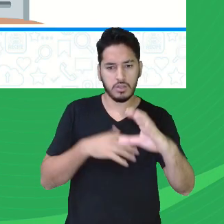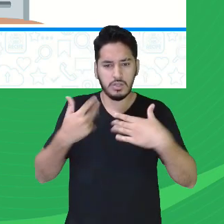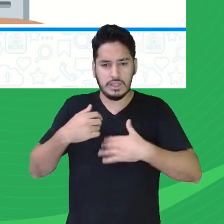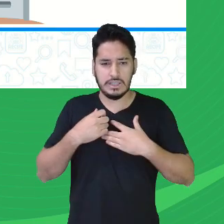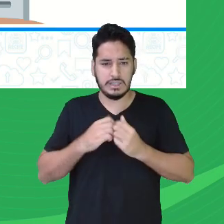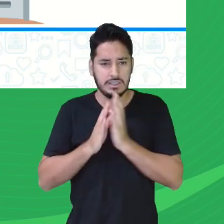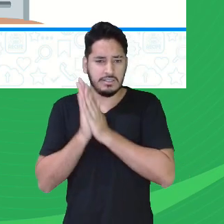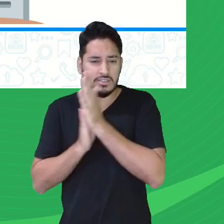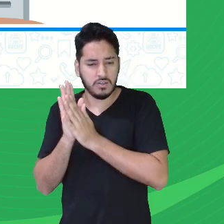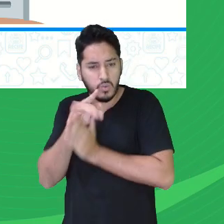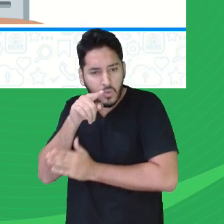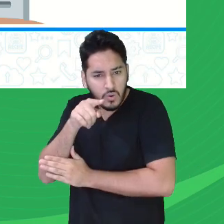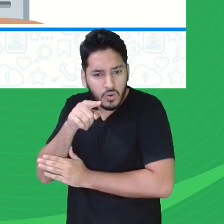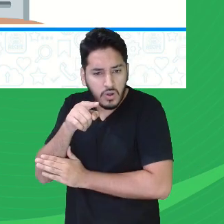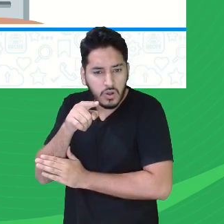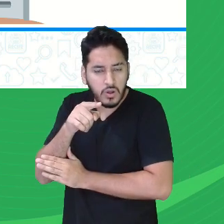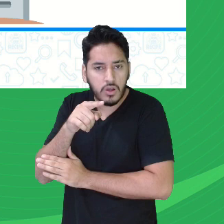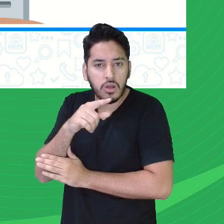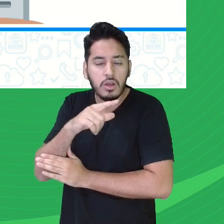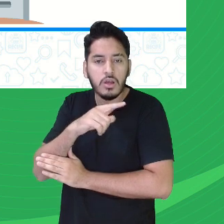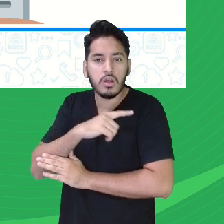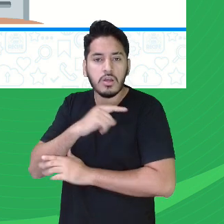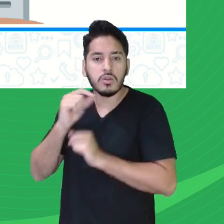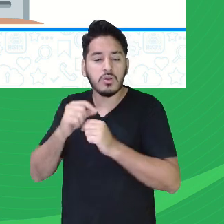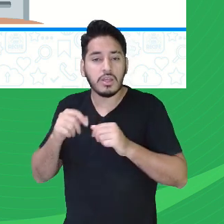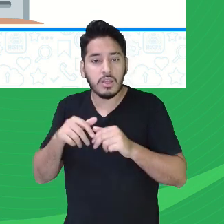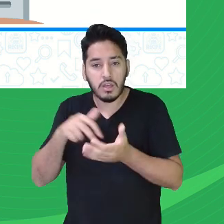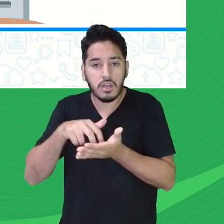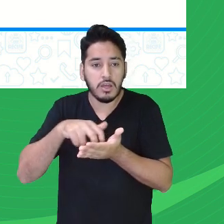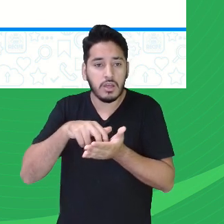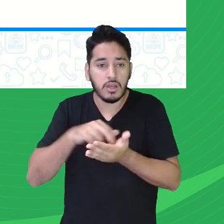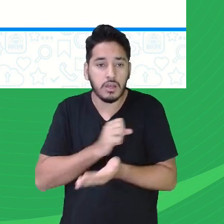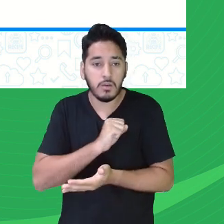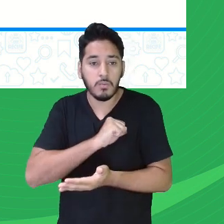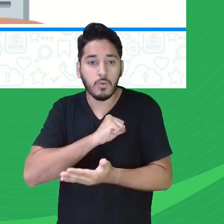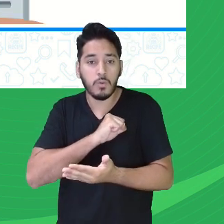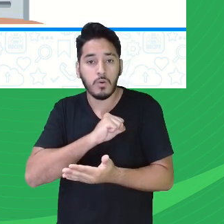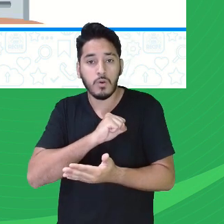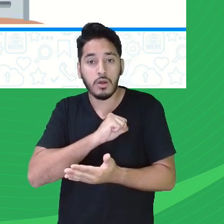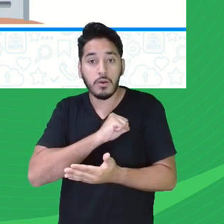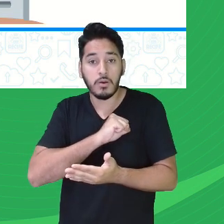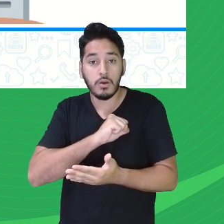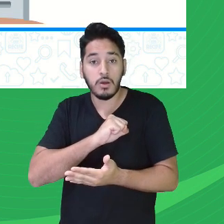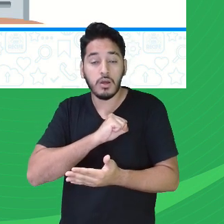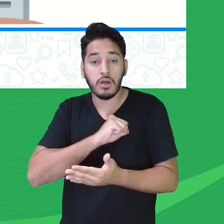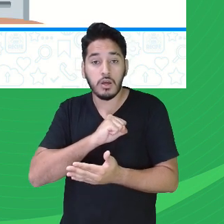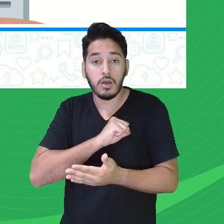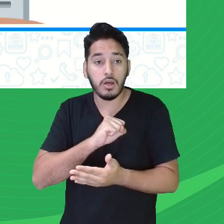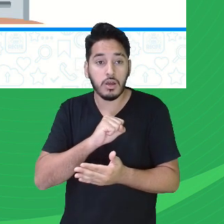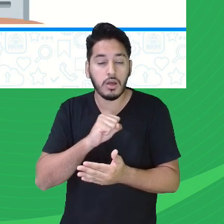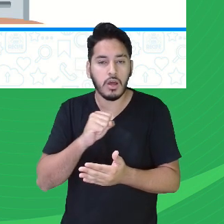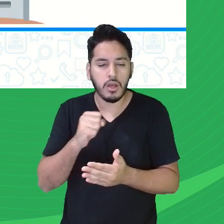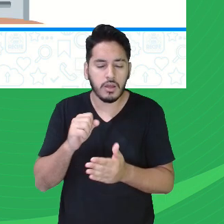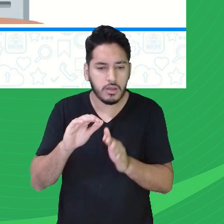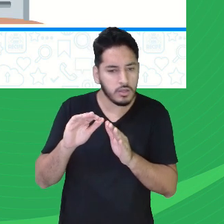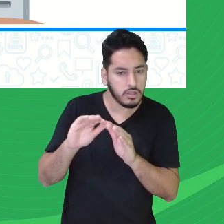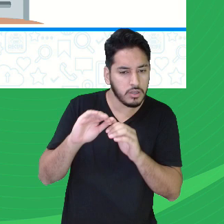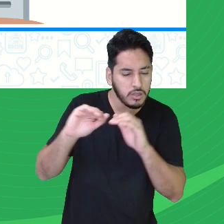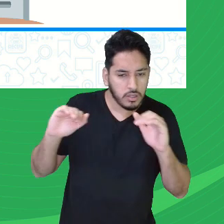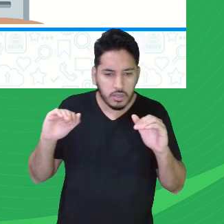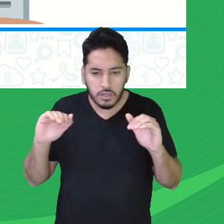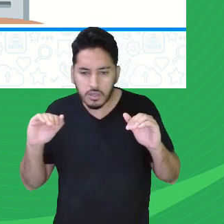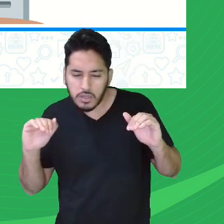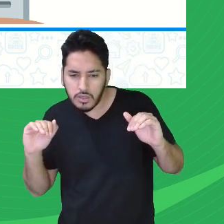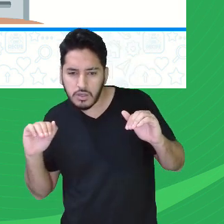lhe percorrer a espinha. Tinha as pernas bambas e o coração disparado. Aproximou-se mais do túmulo para